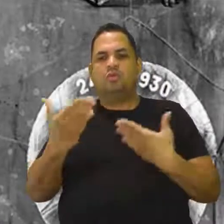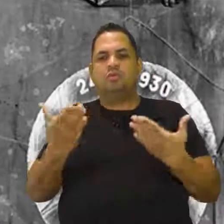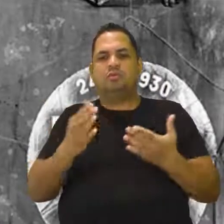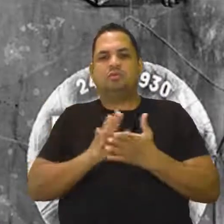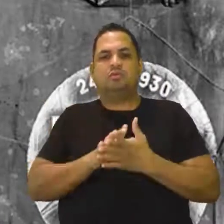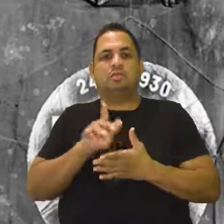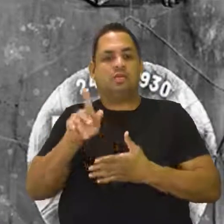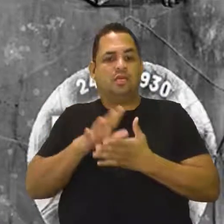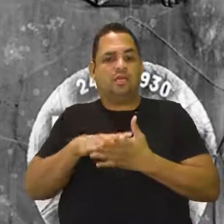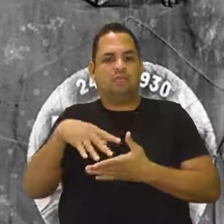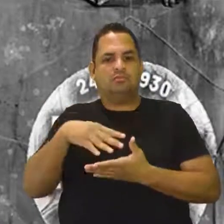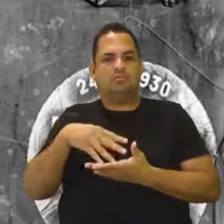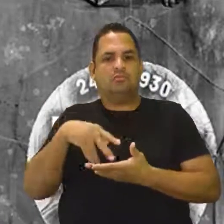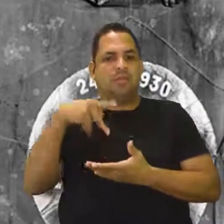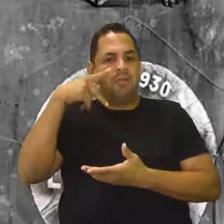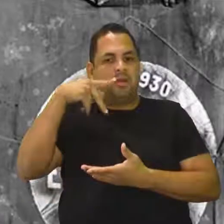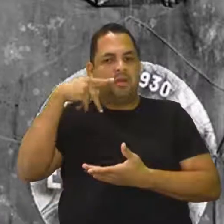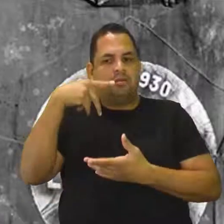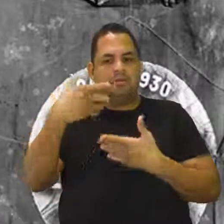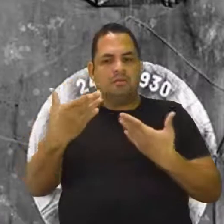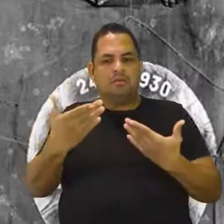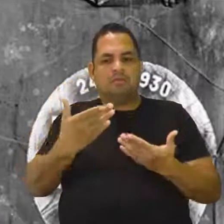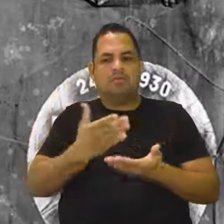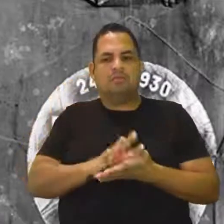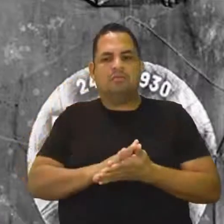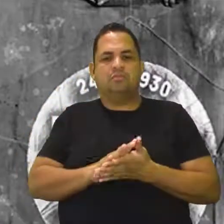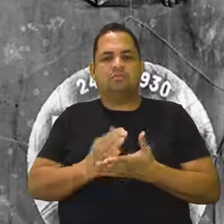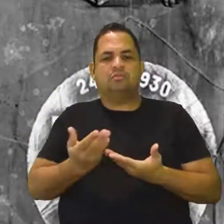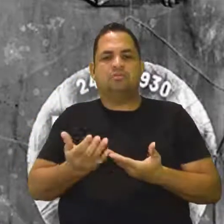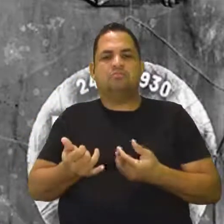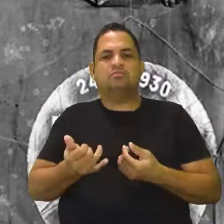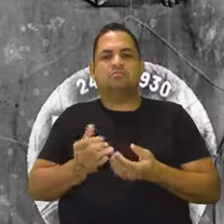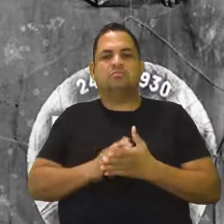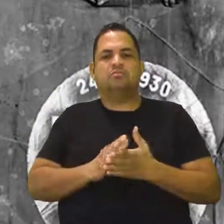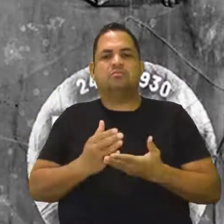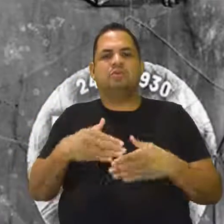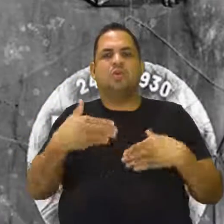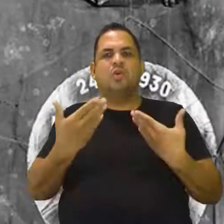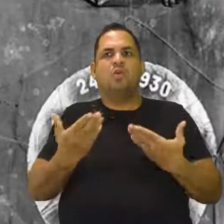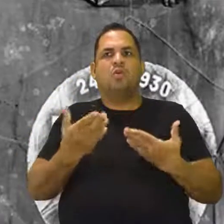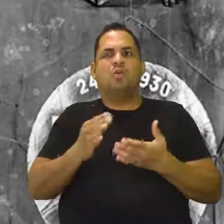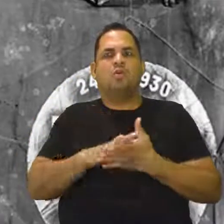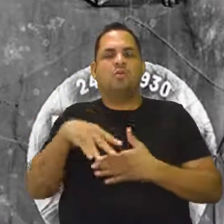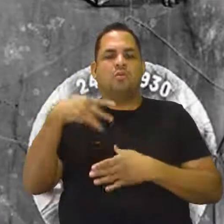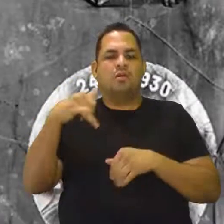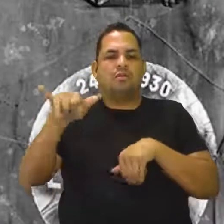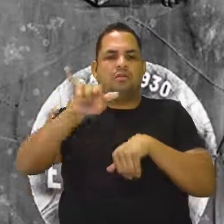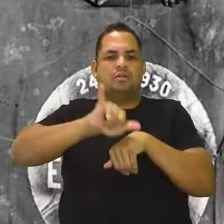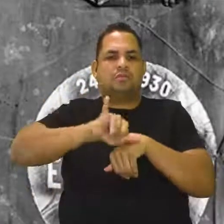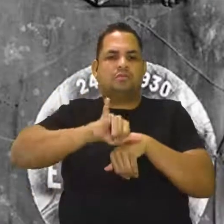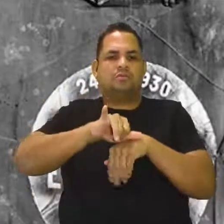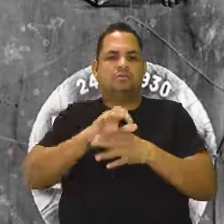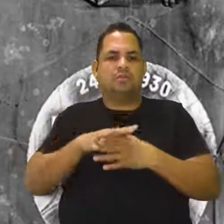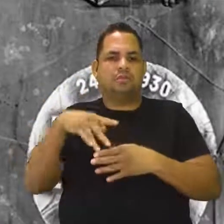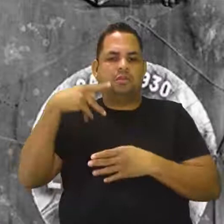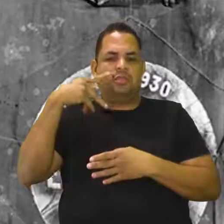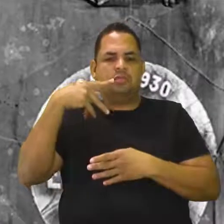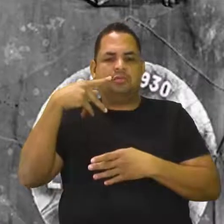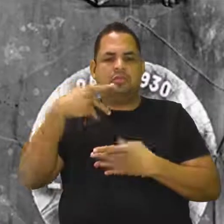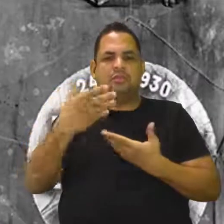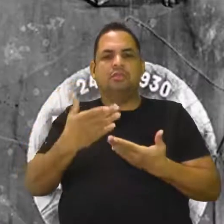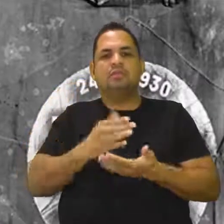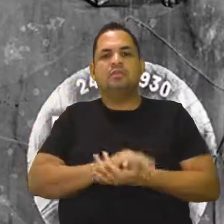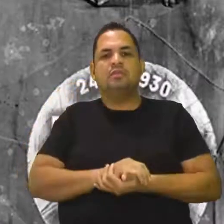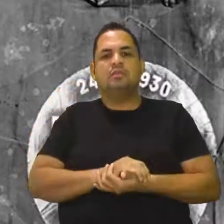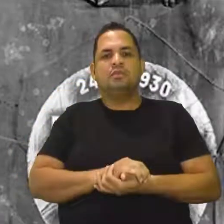era lá da Paraíba. Morava na capital da Paraíba. Como era o nome da capital da Paraíba? Vocês sabem?